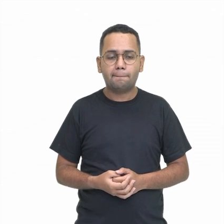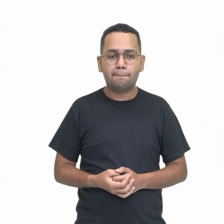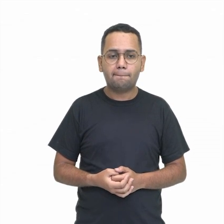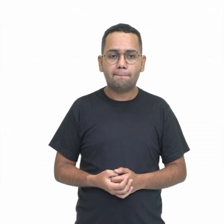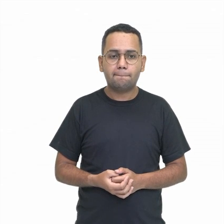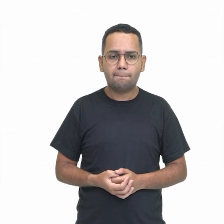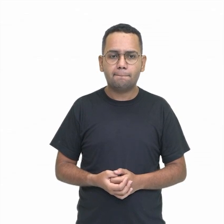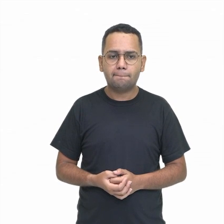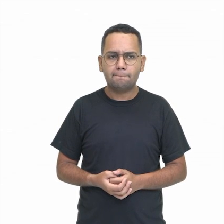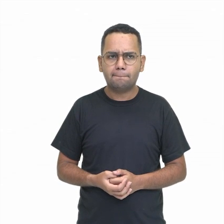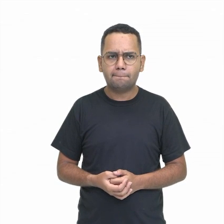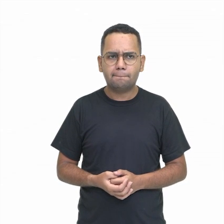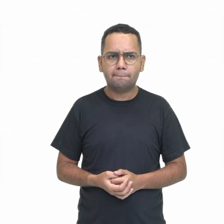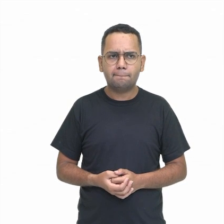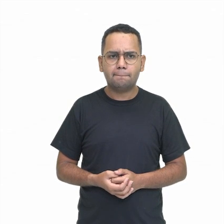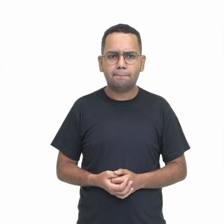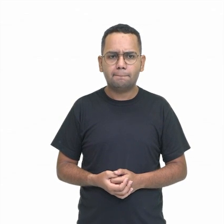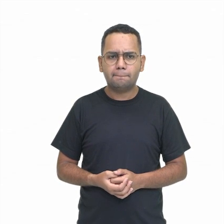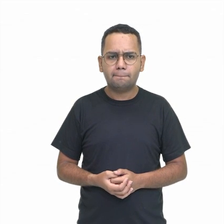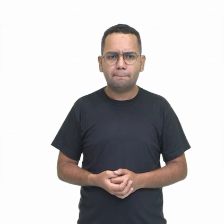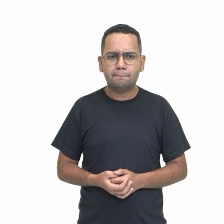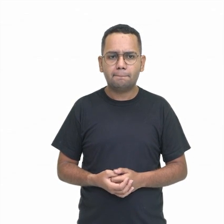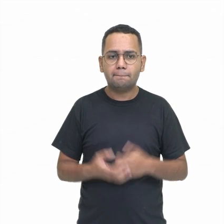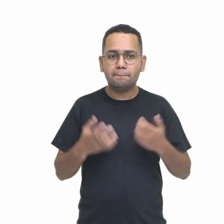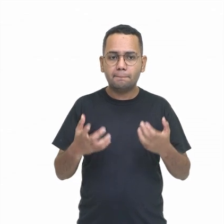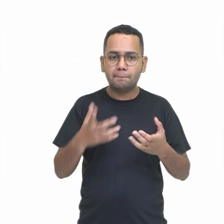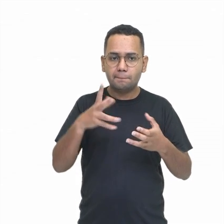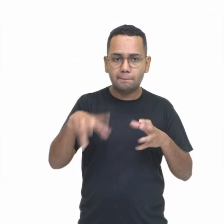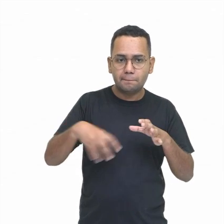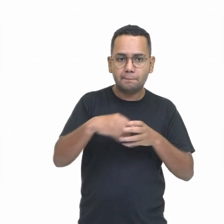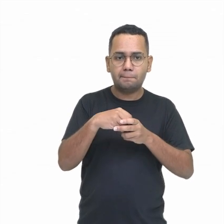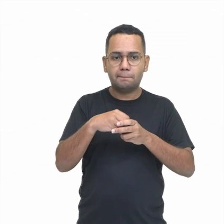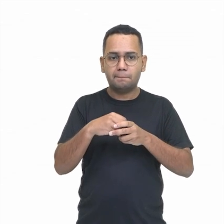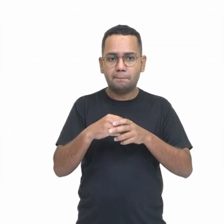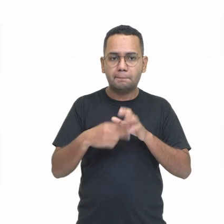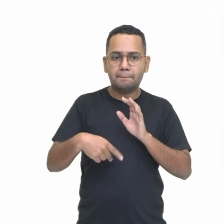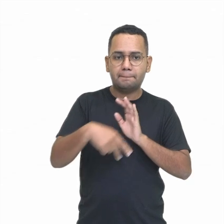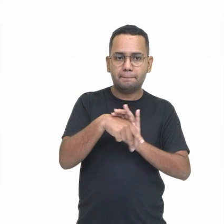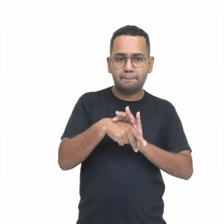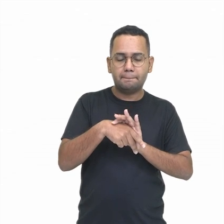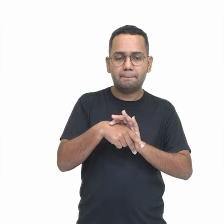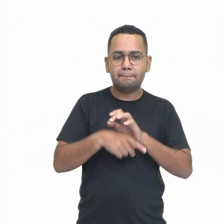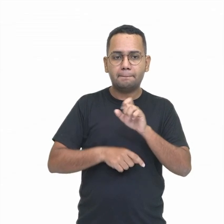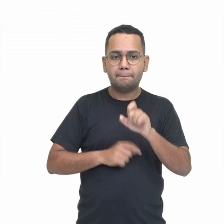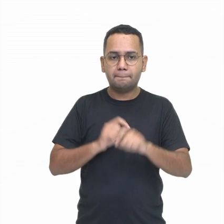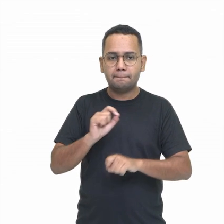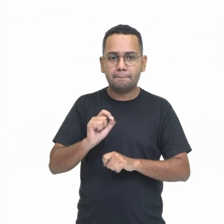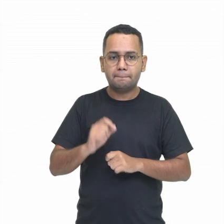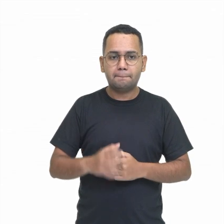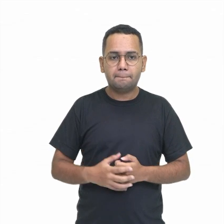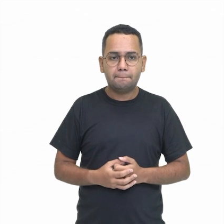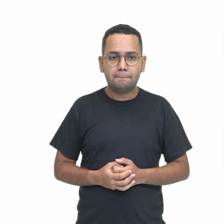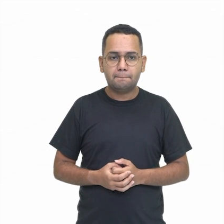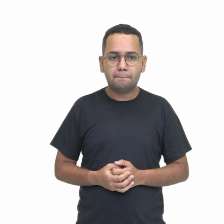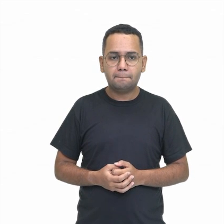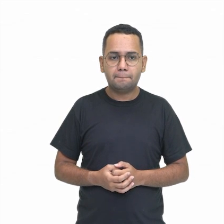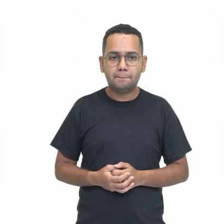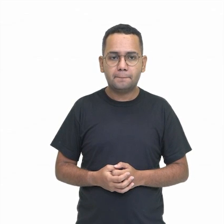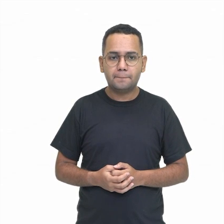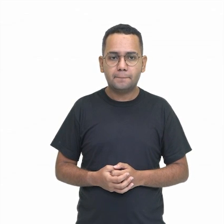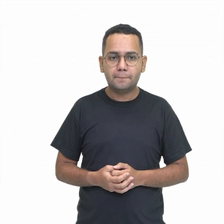conjunto dos números reais é o domínio dessa função só que a gente precisa